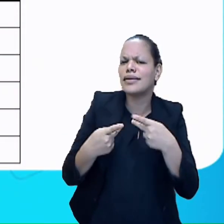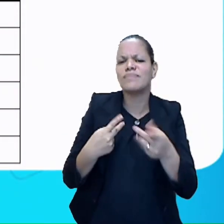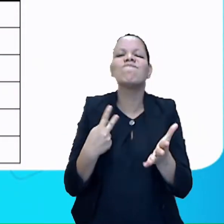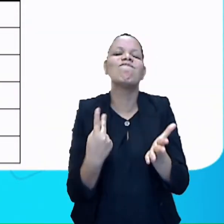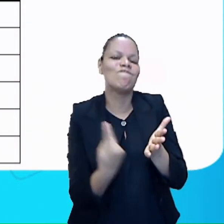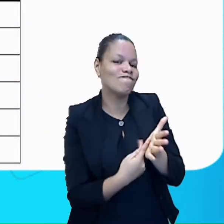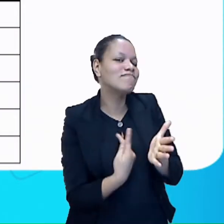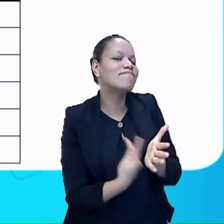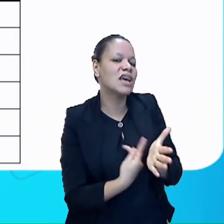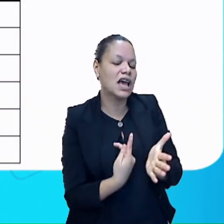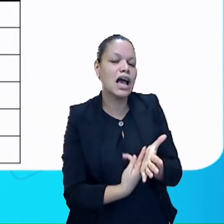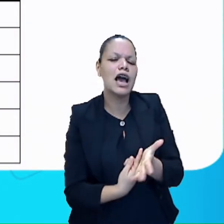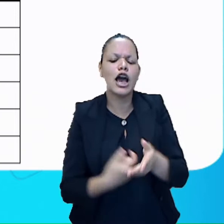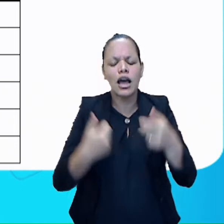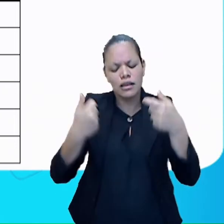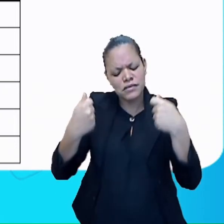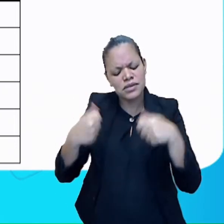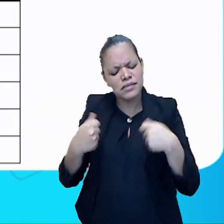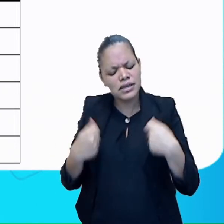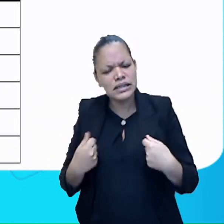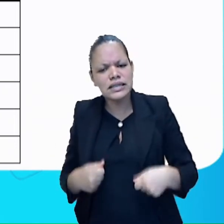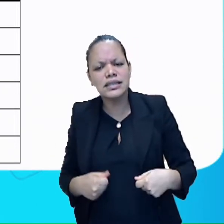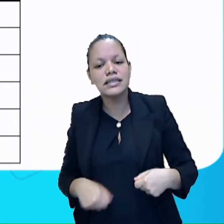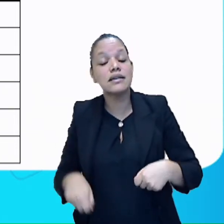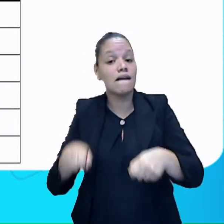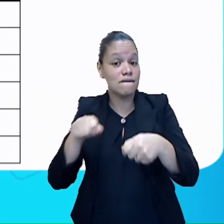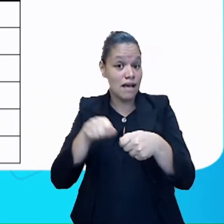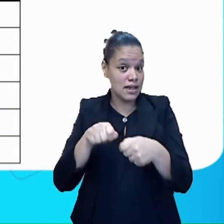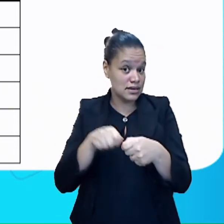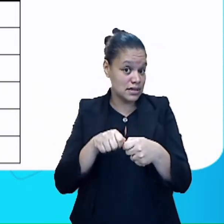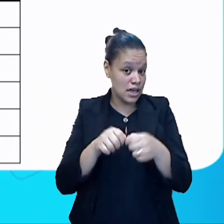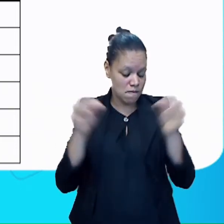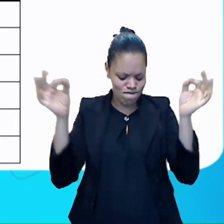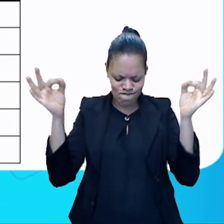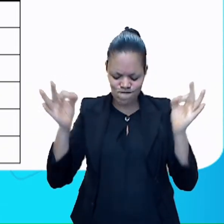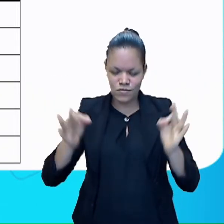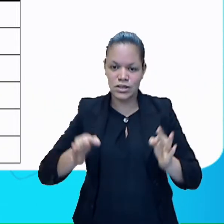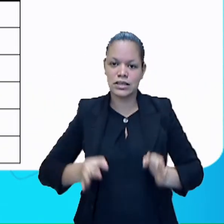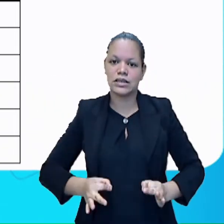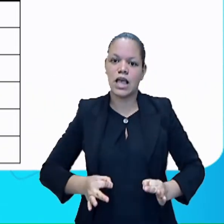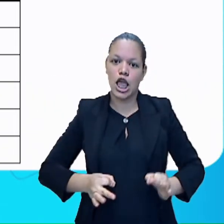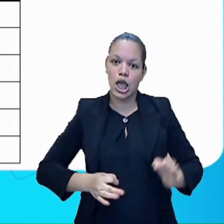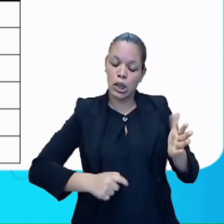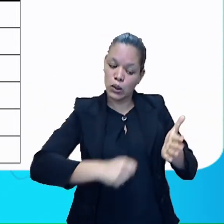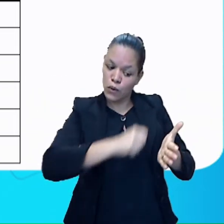Mas quando a gente vai escrever, como é que a gente escreve?